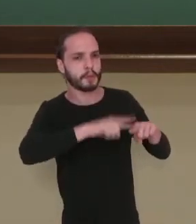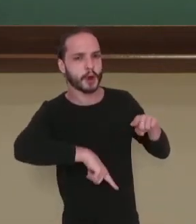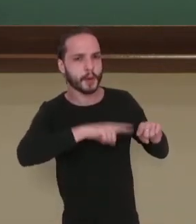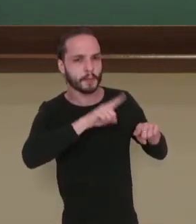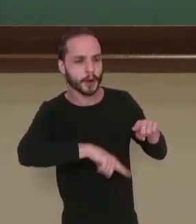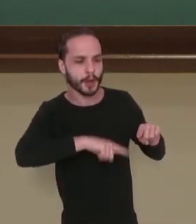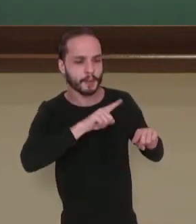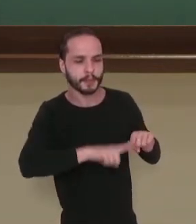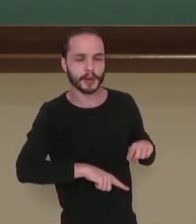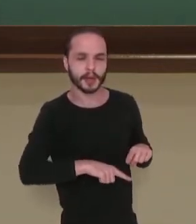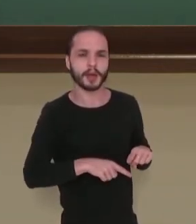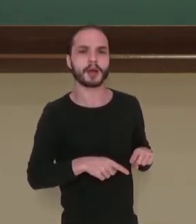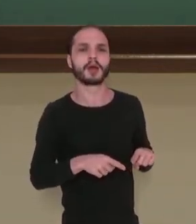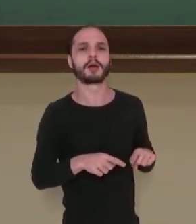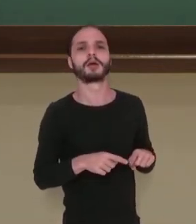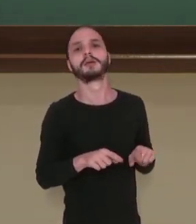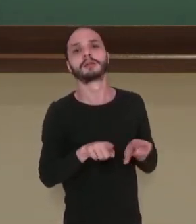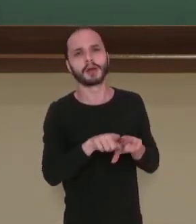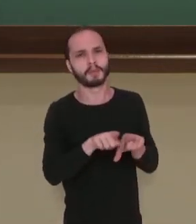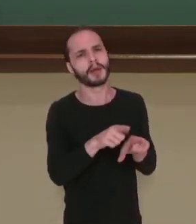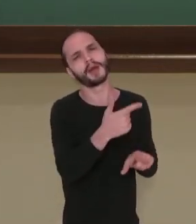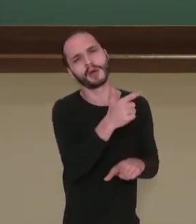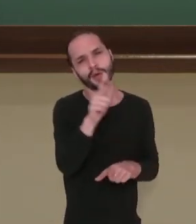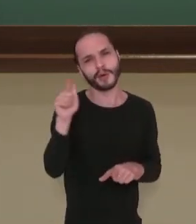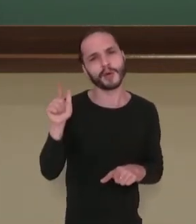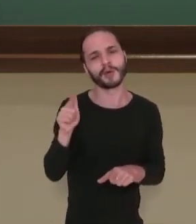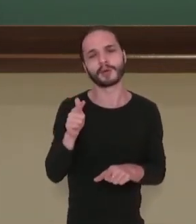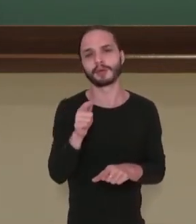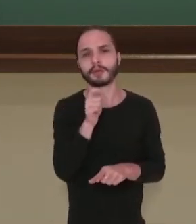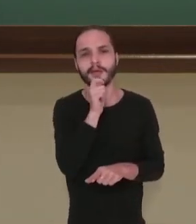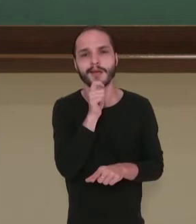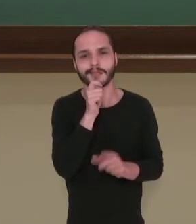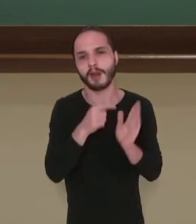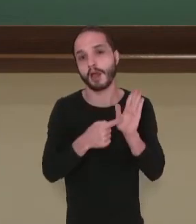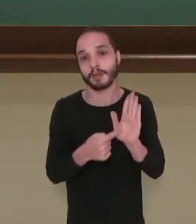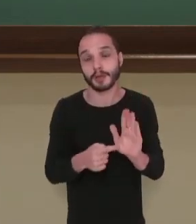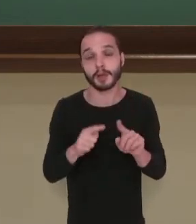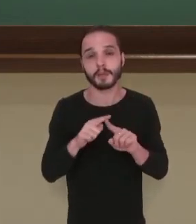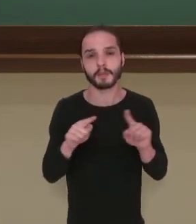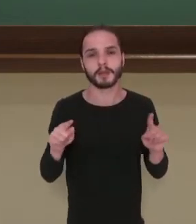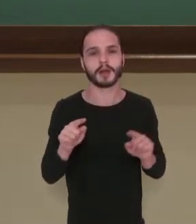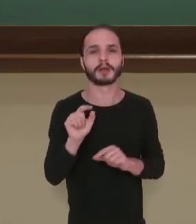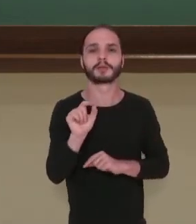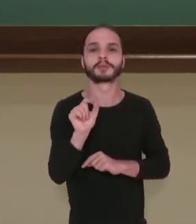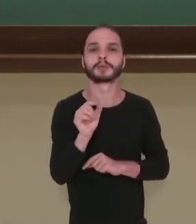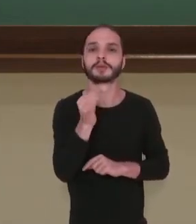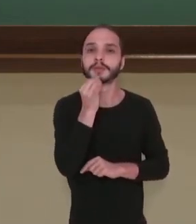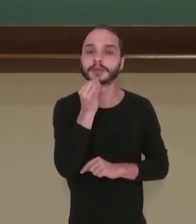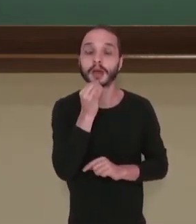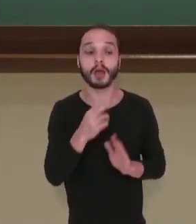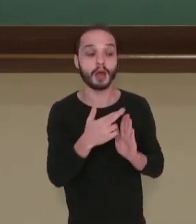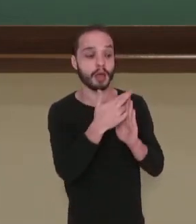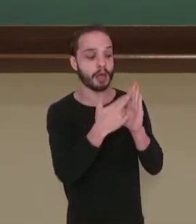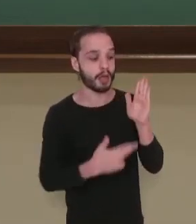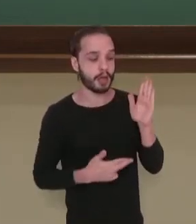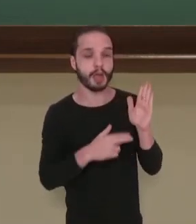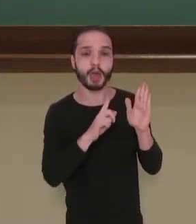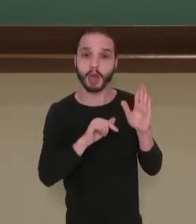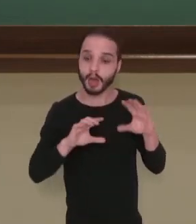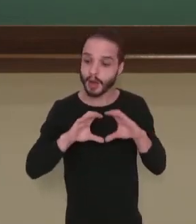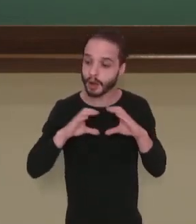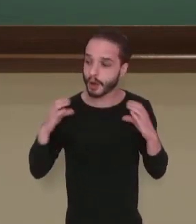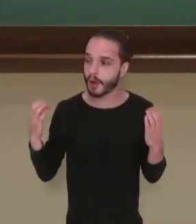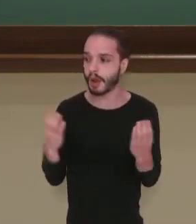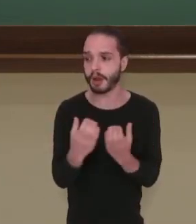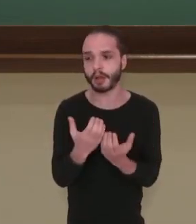de hoje e outras aí que podem constar de acordo com a escola. Vamos lembrar que o regimento escolar ele é escrito de maneira